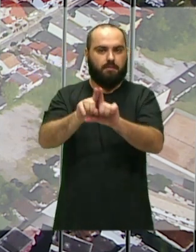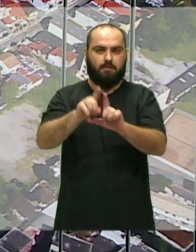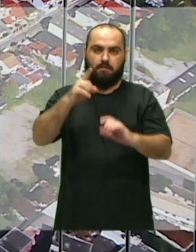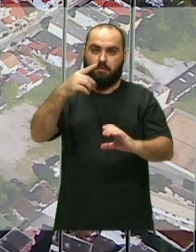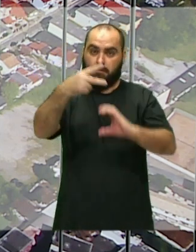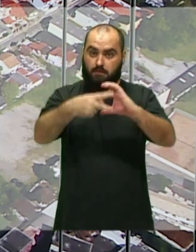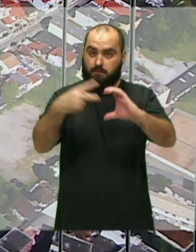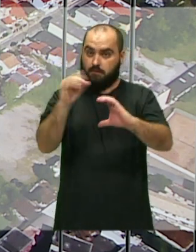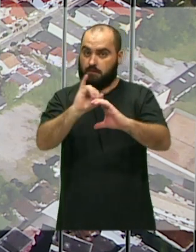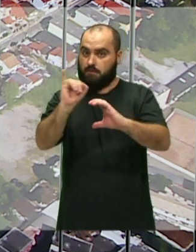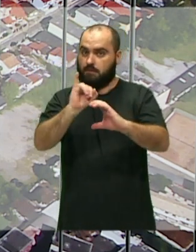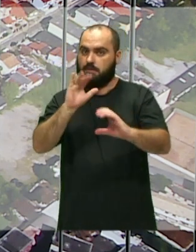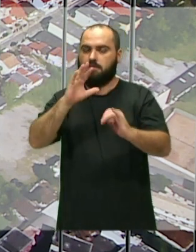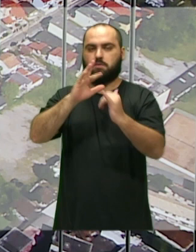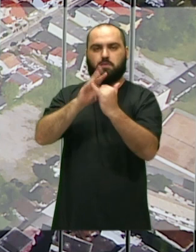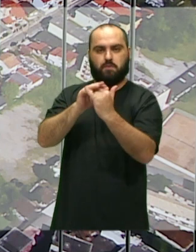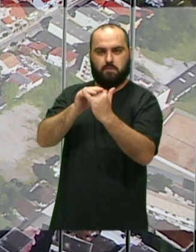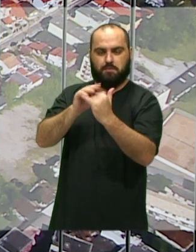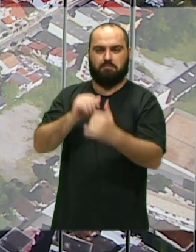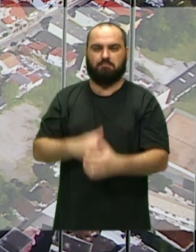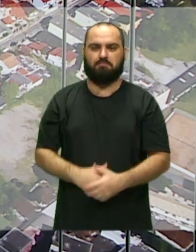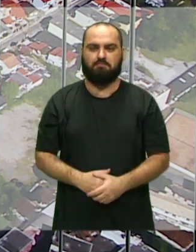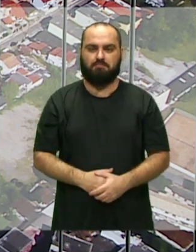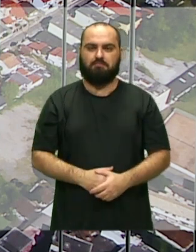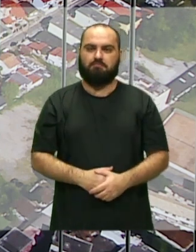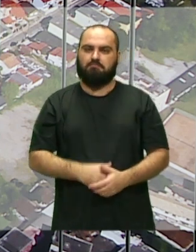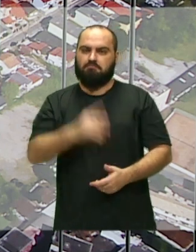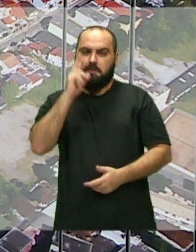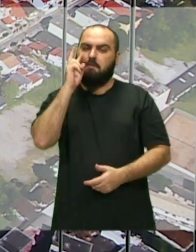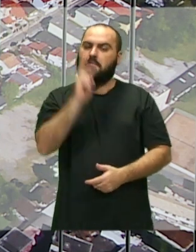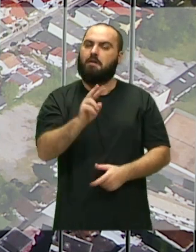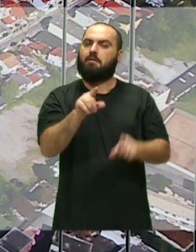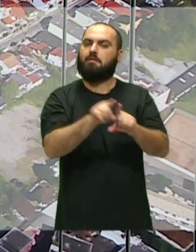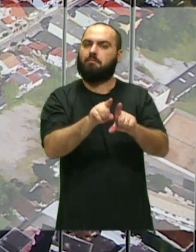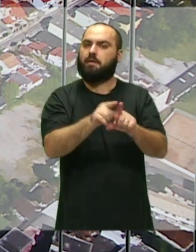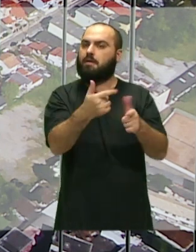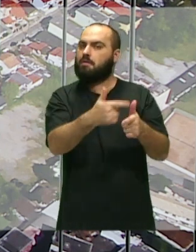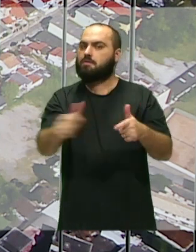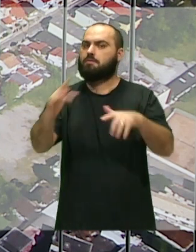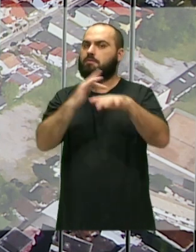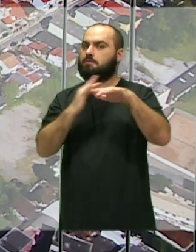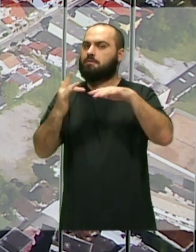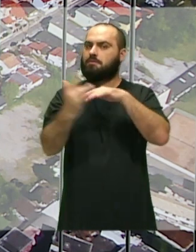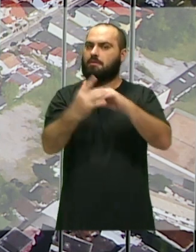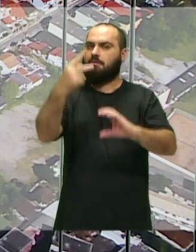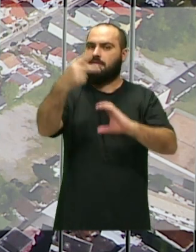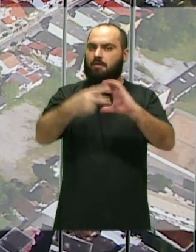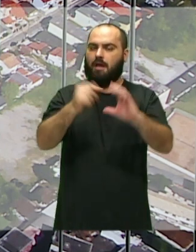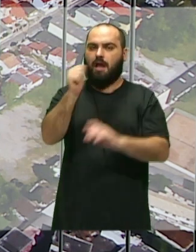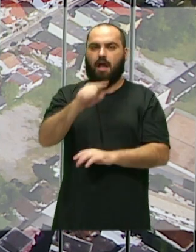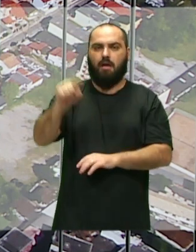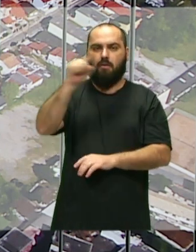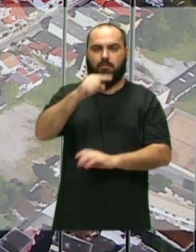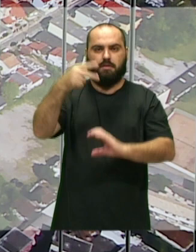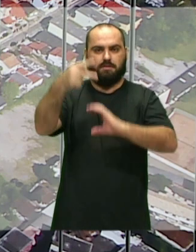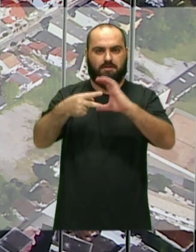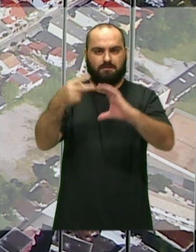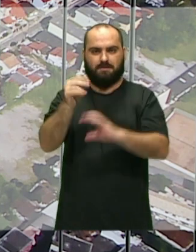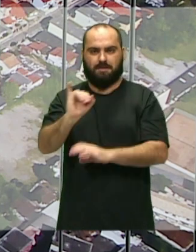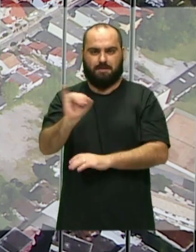da Câmara de Vereadores de Itajaí no YouTube acompanhe também as outras redes sociais arroba Câmara